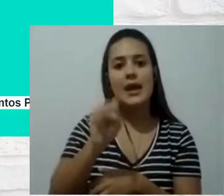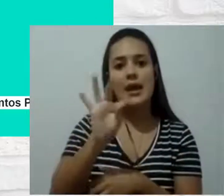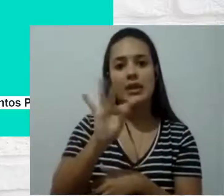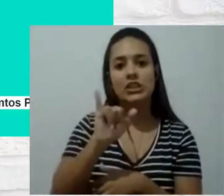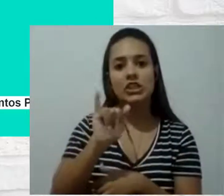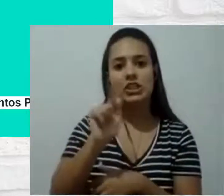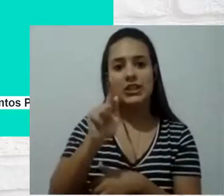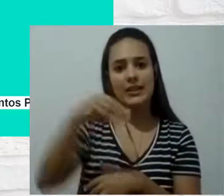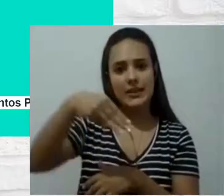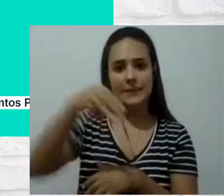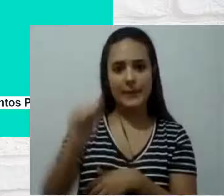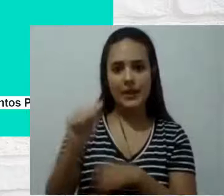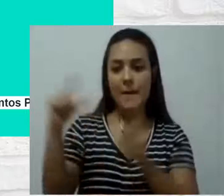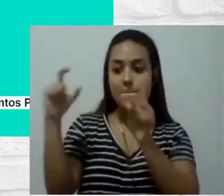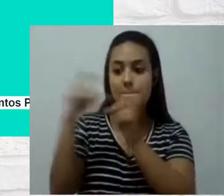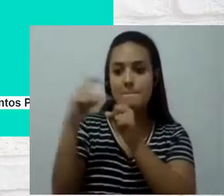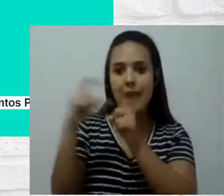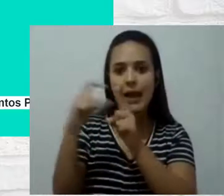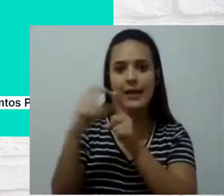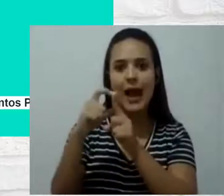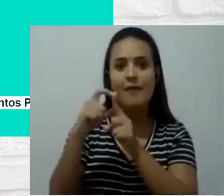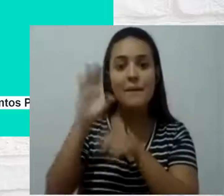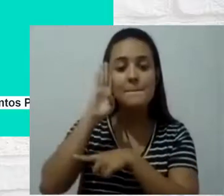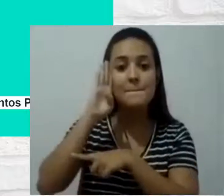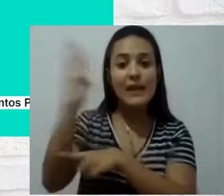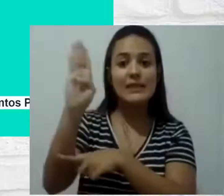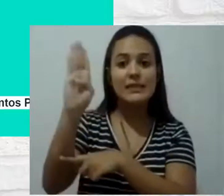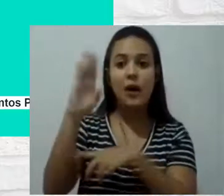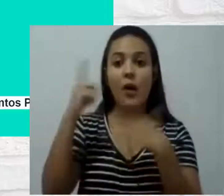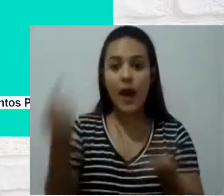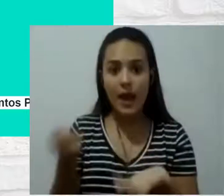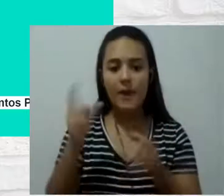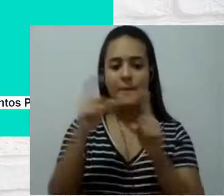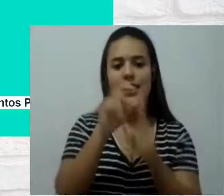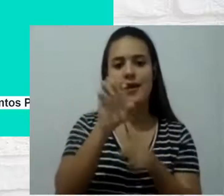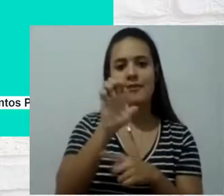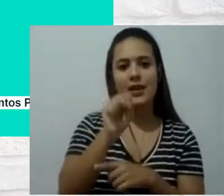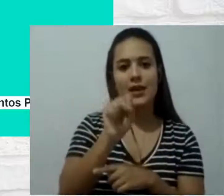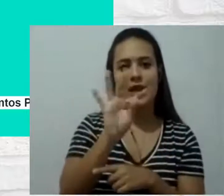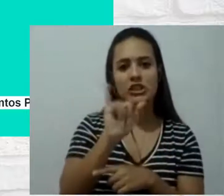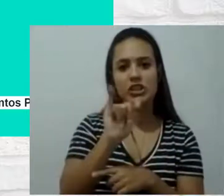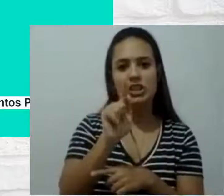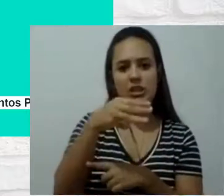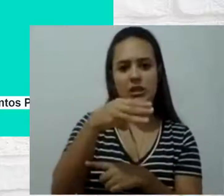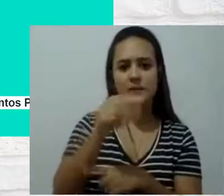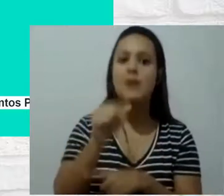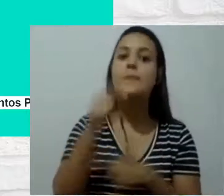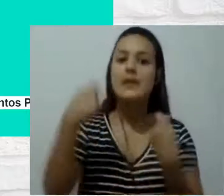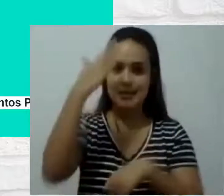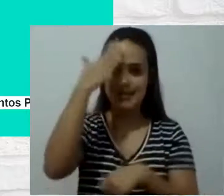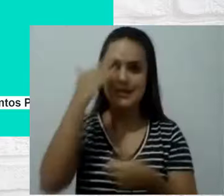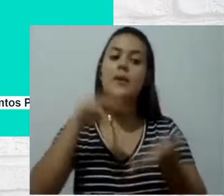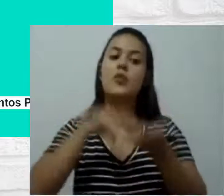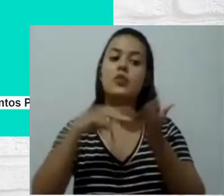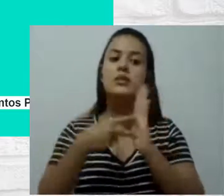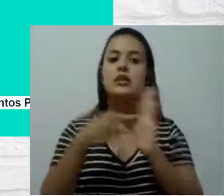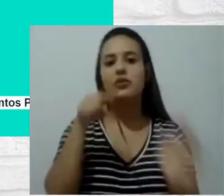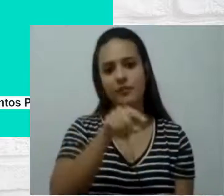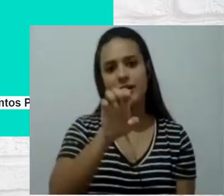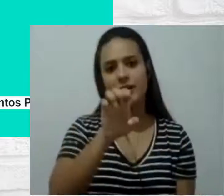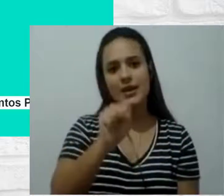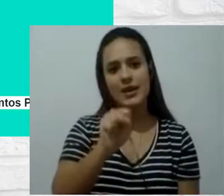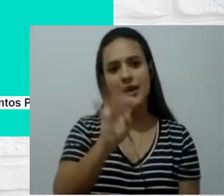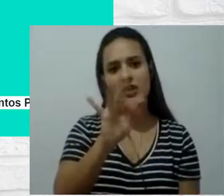estigma em torno da saúde mental, ou seja, as principais palavras-chave que você encontraria ali seria